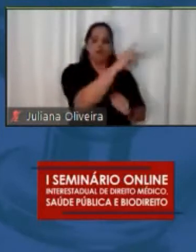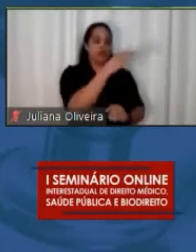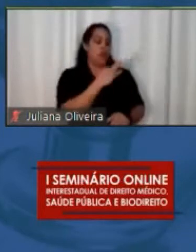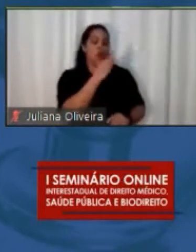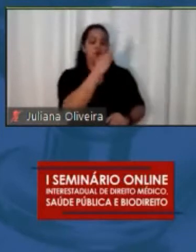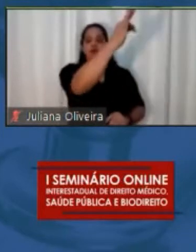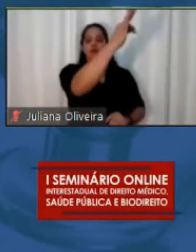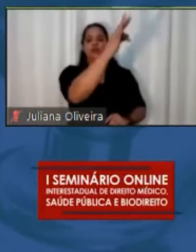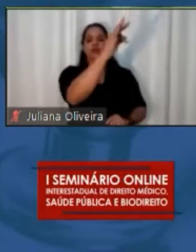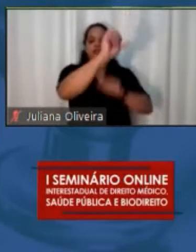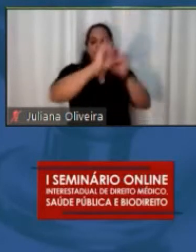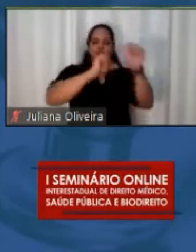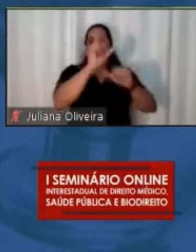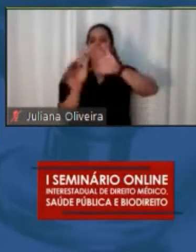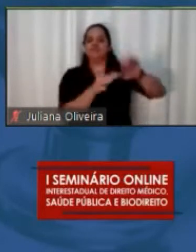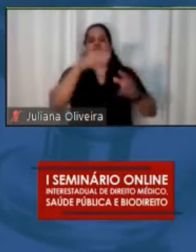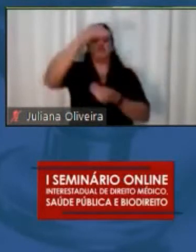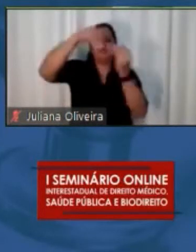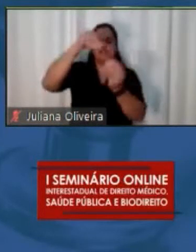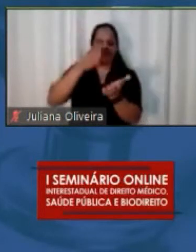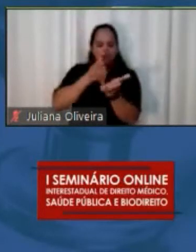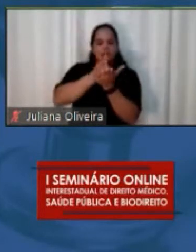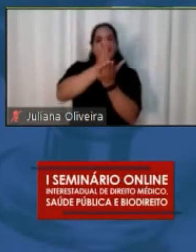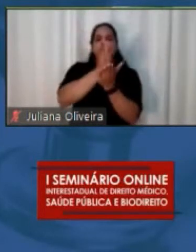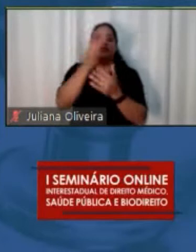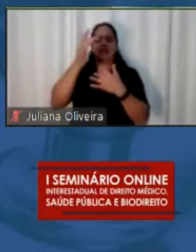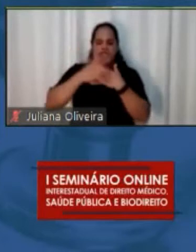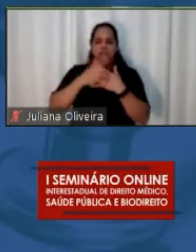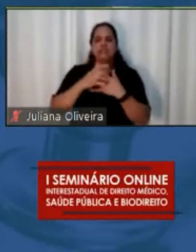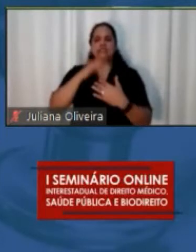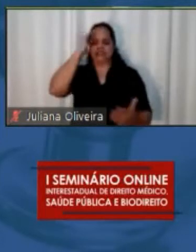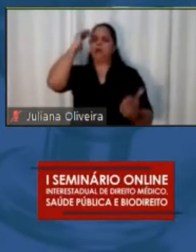sangue. É o caminho em que a medicina certamente irá trilhar no futuro.